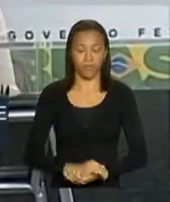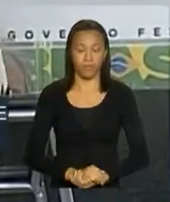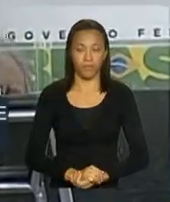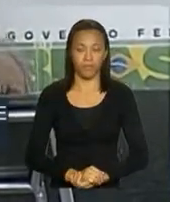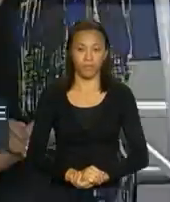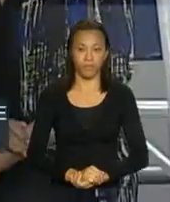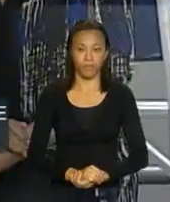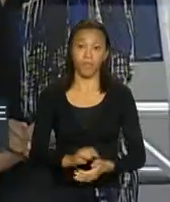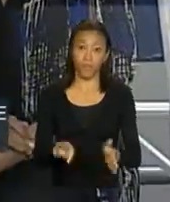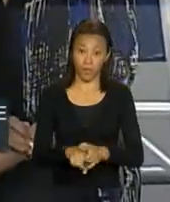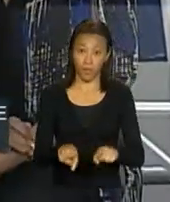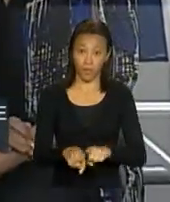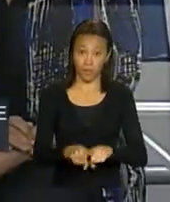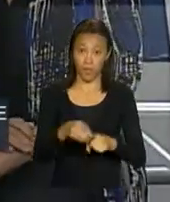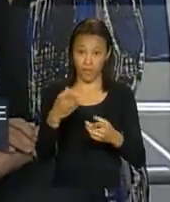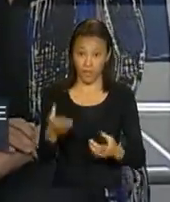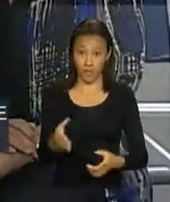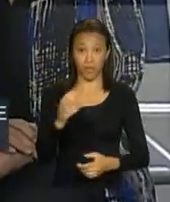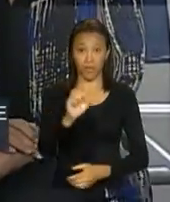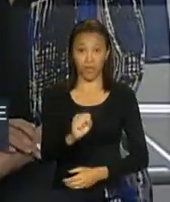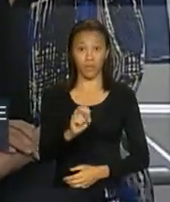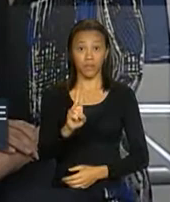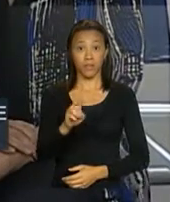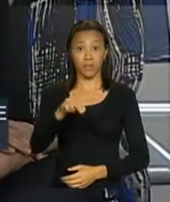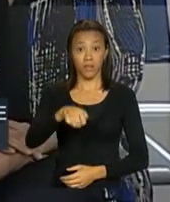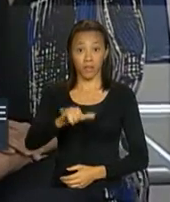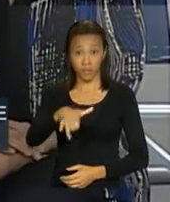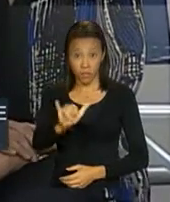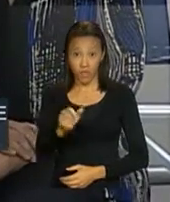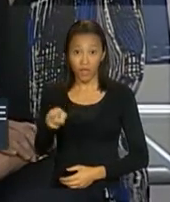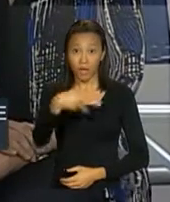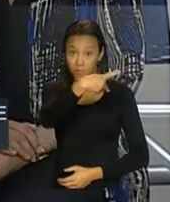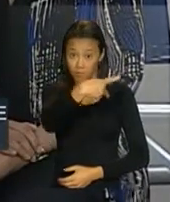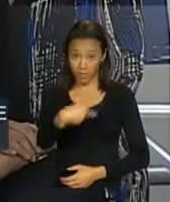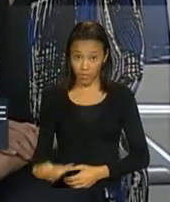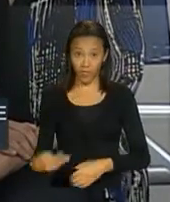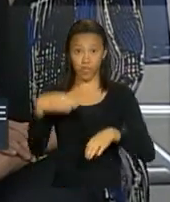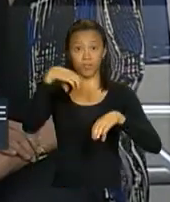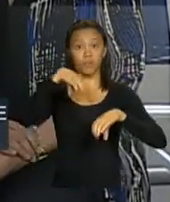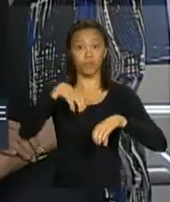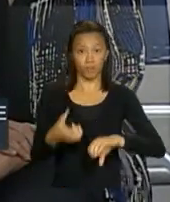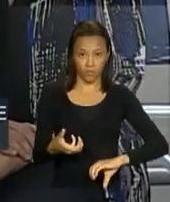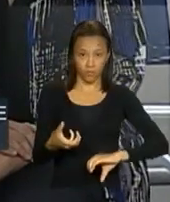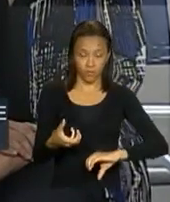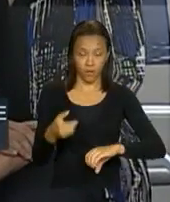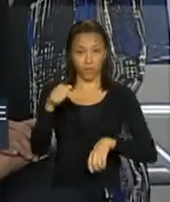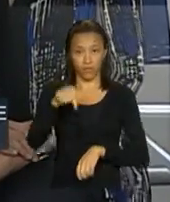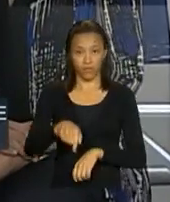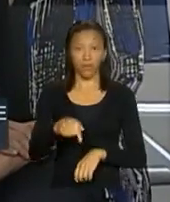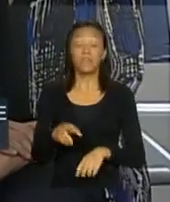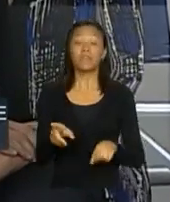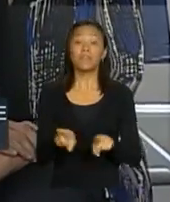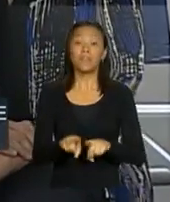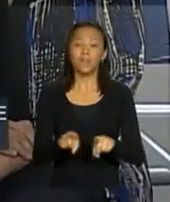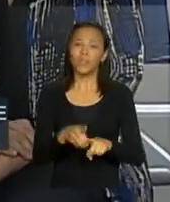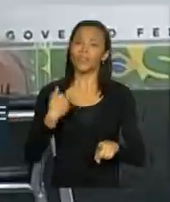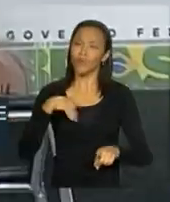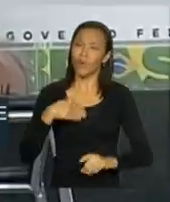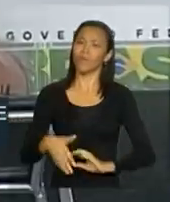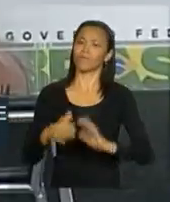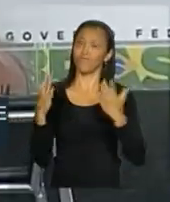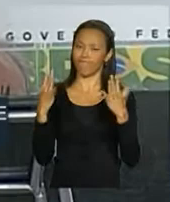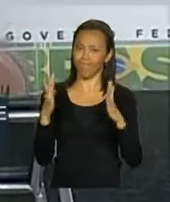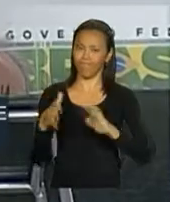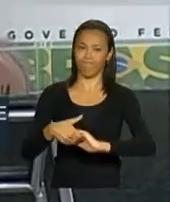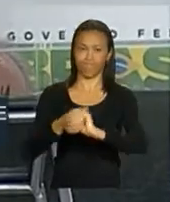Senhor José Sarney, que é presidente do Congresso Nacional, a quem também prestamos nossa